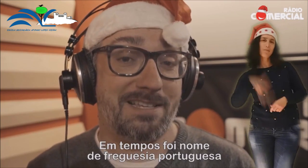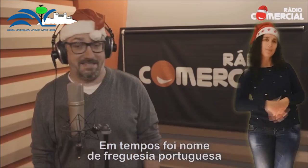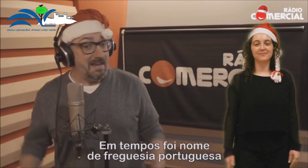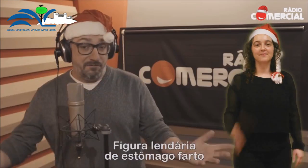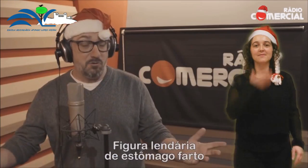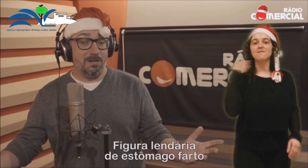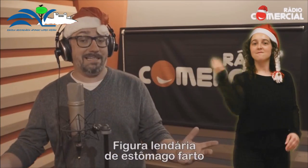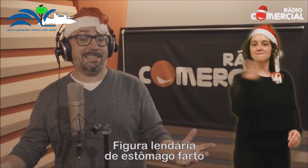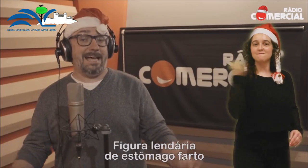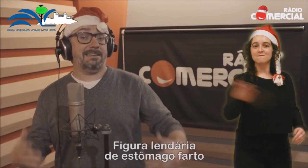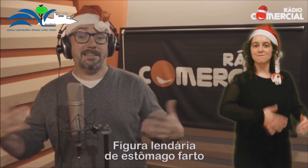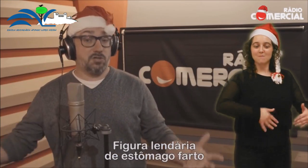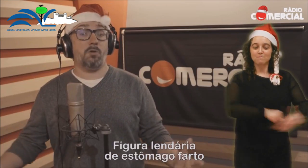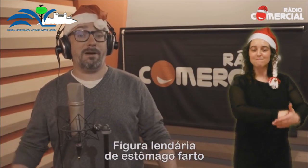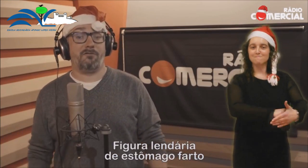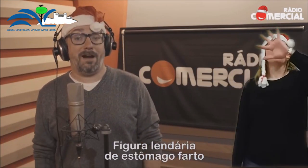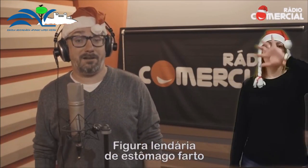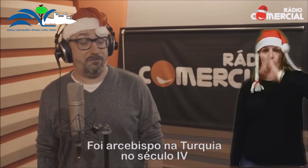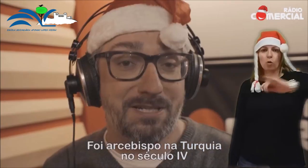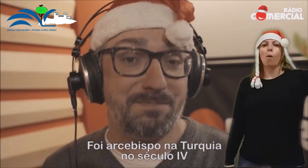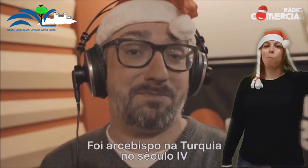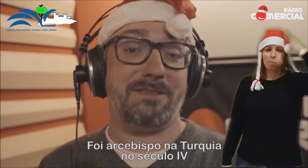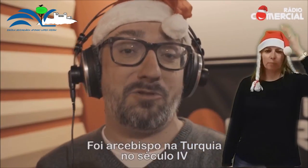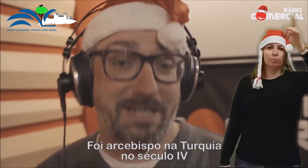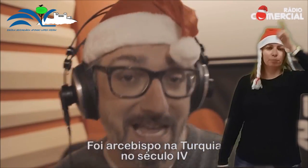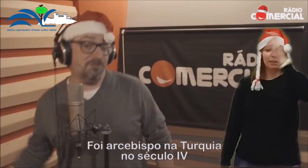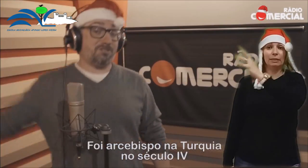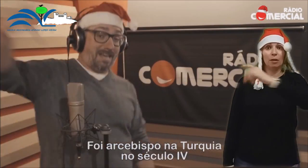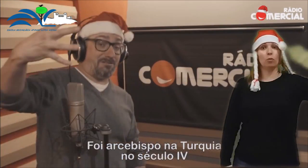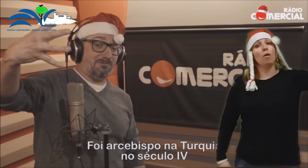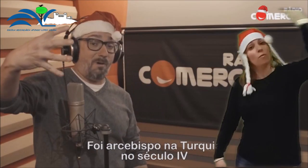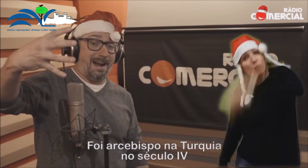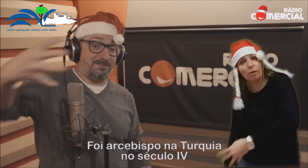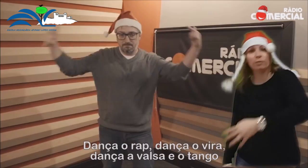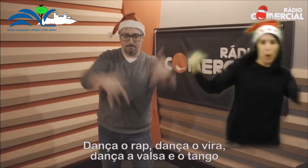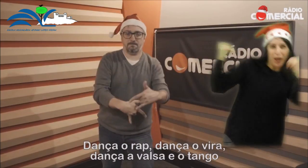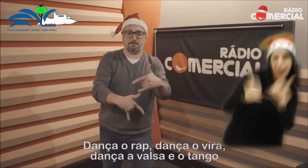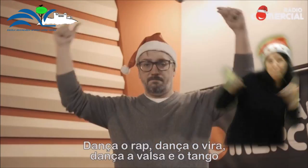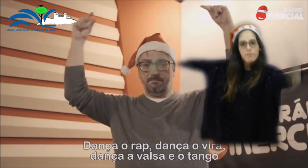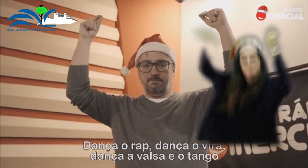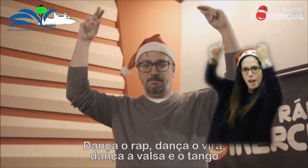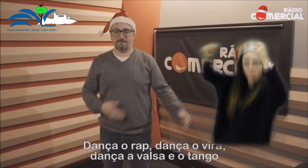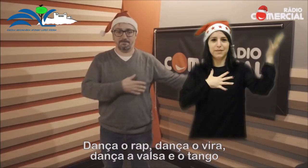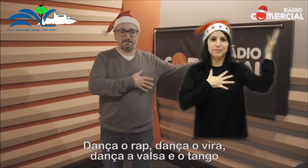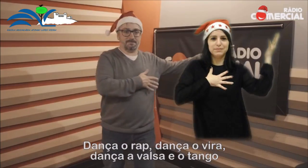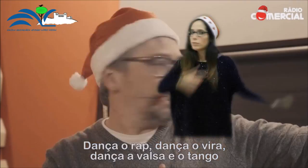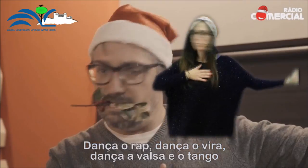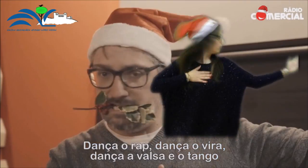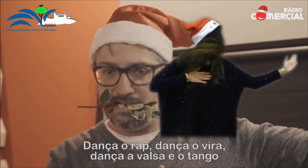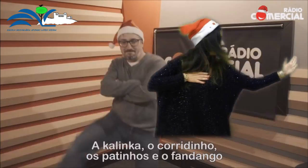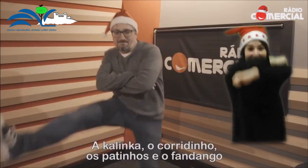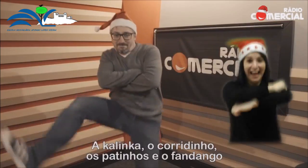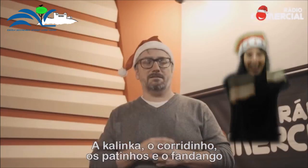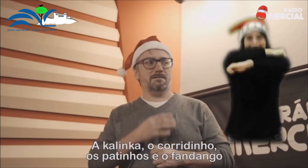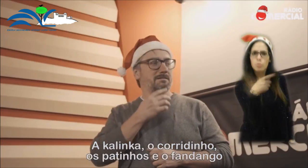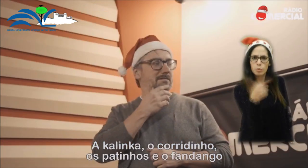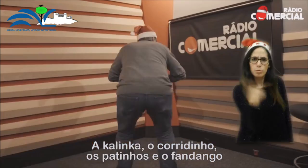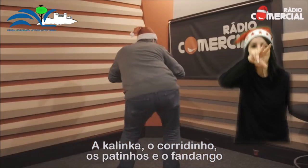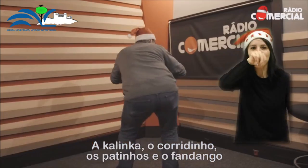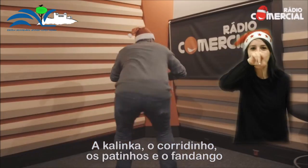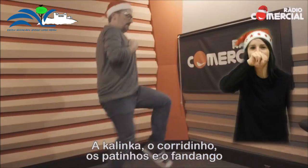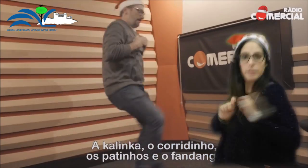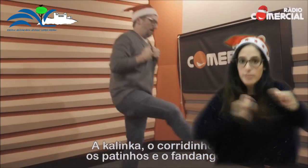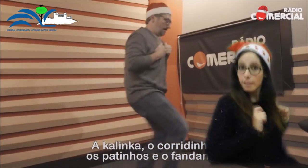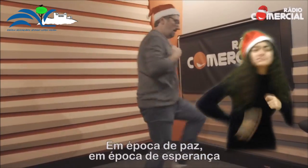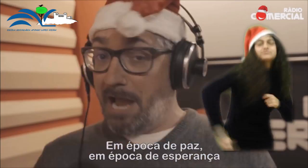freguesia portuguesa. Figura lendária de estômago farto. Foi arcebispo na Turquia no século IV. Dança o rap, dança a vida, dança a valsa e o tango. A calinca, o corrido,